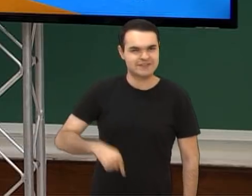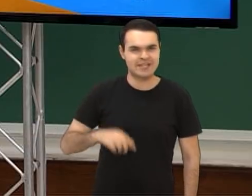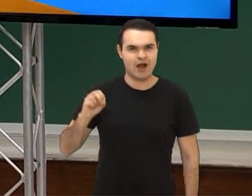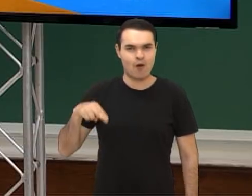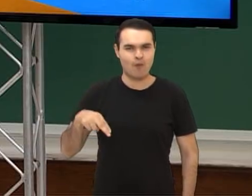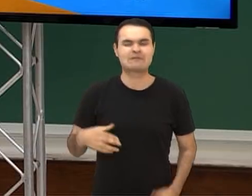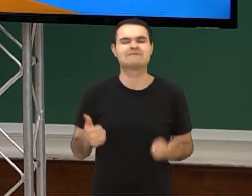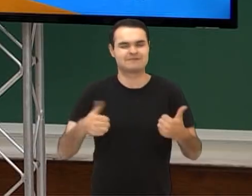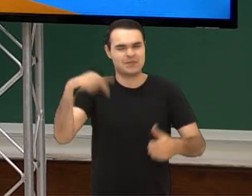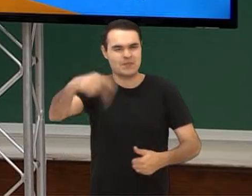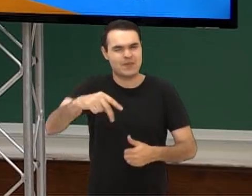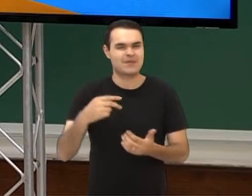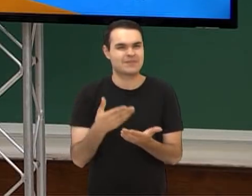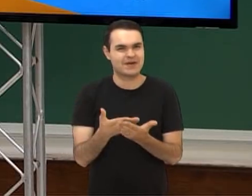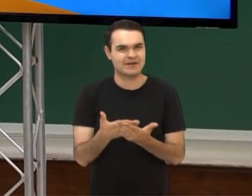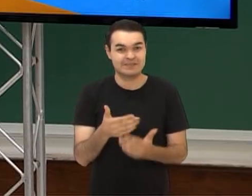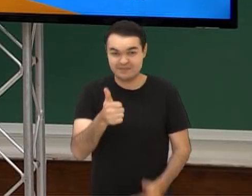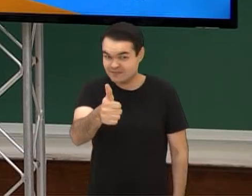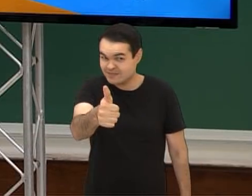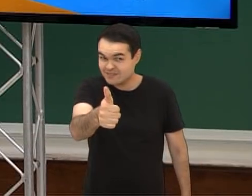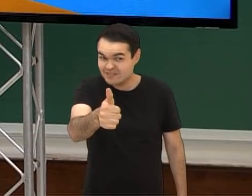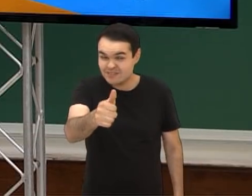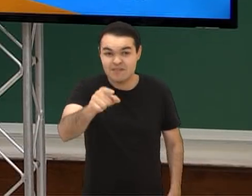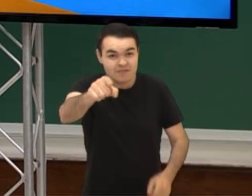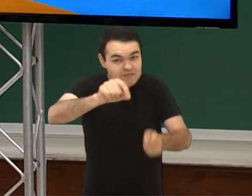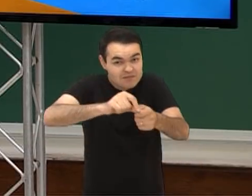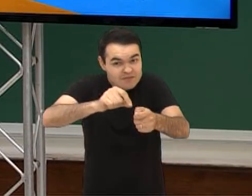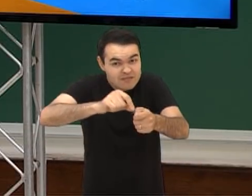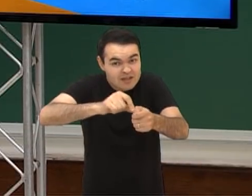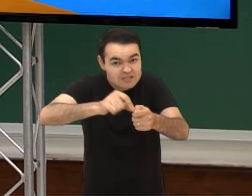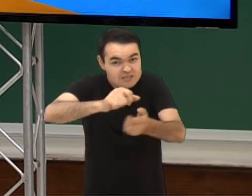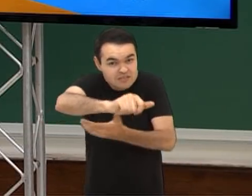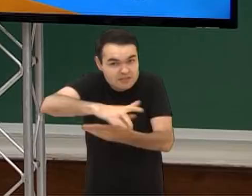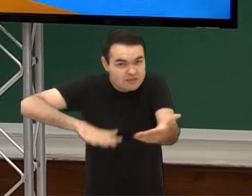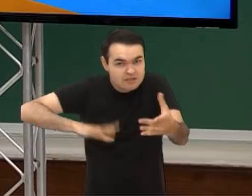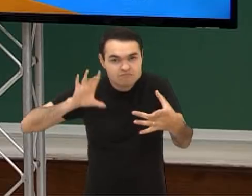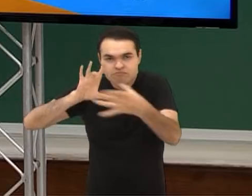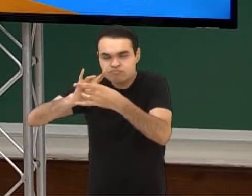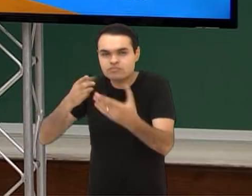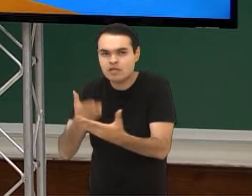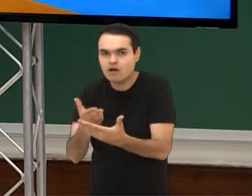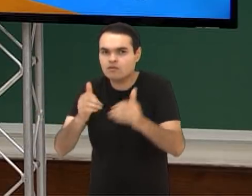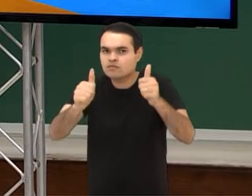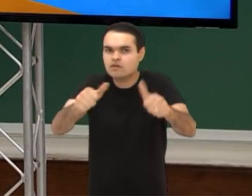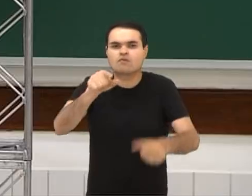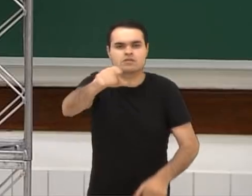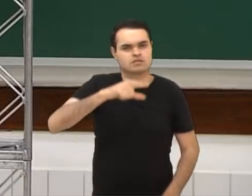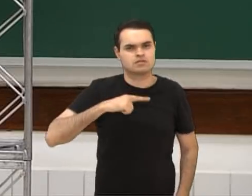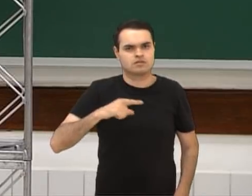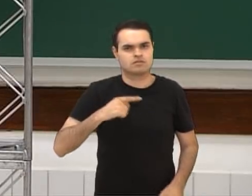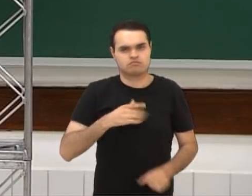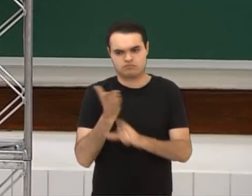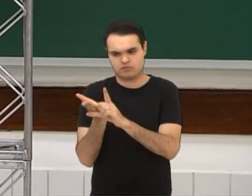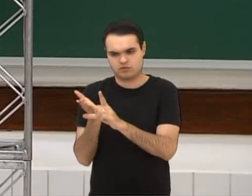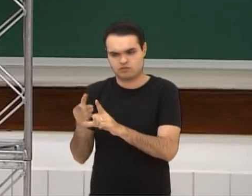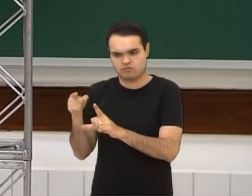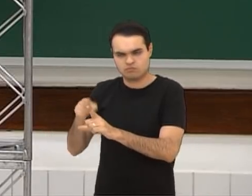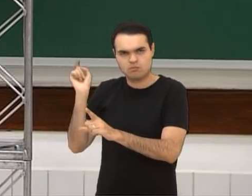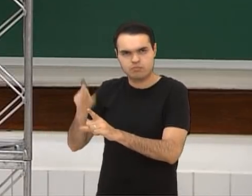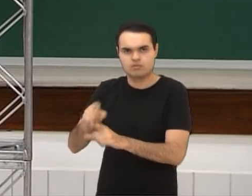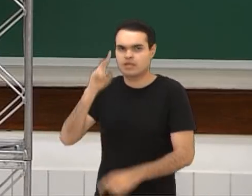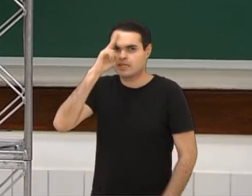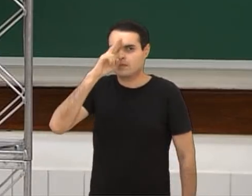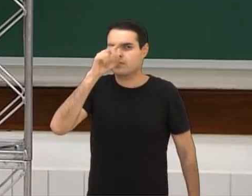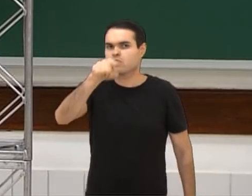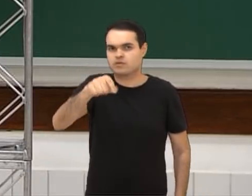Bora pra aula então? Lembra, faça os exercícios referentes a essa aula. Você que tem acesso ao Classroom, lembre-se